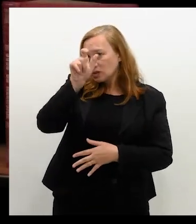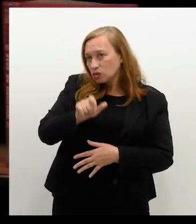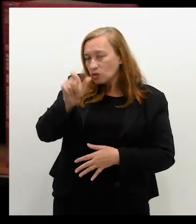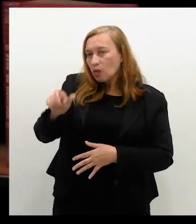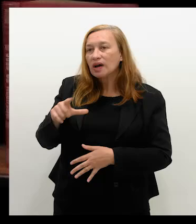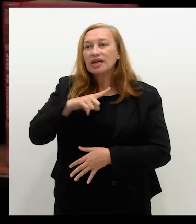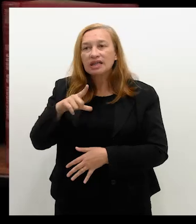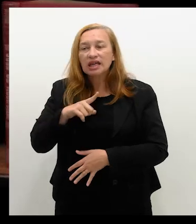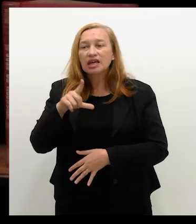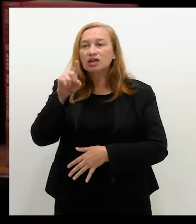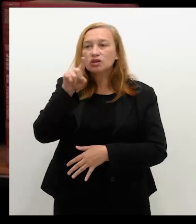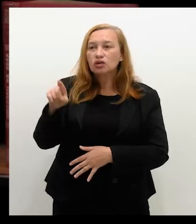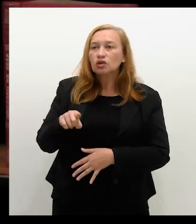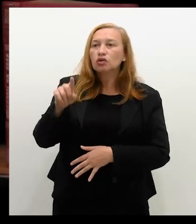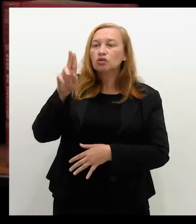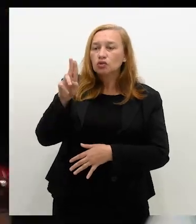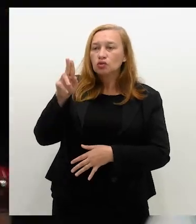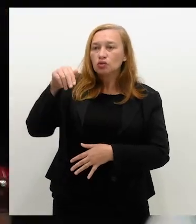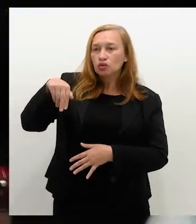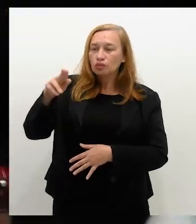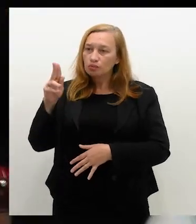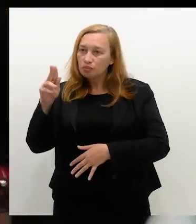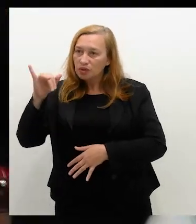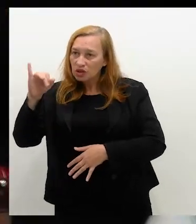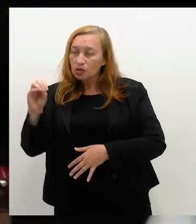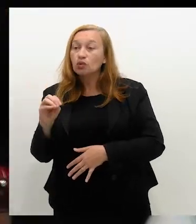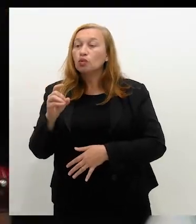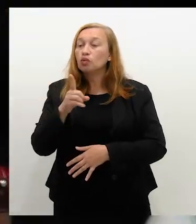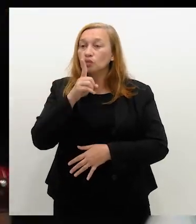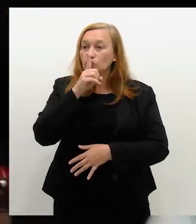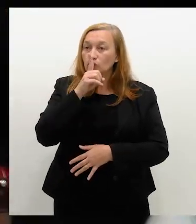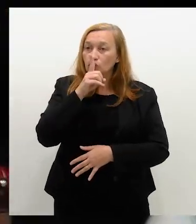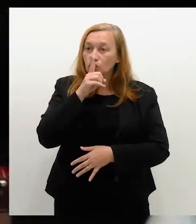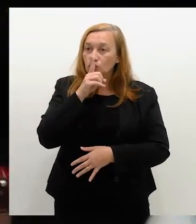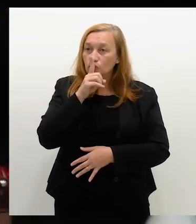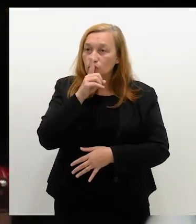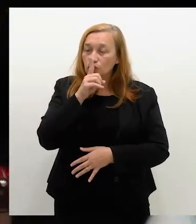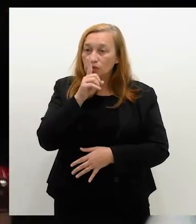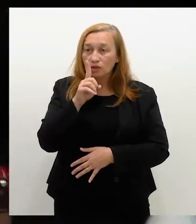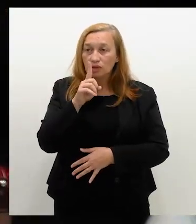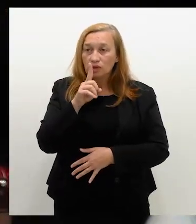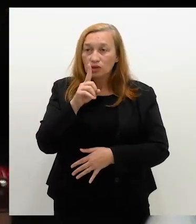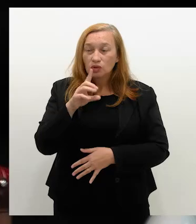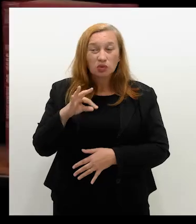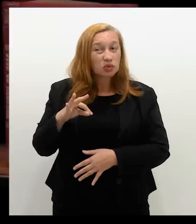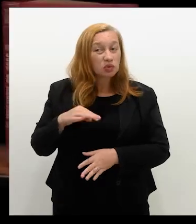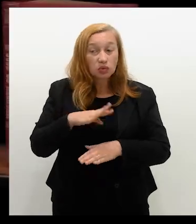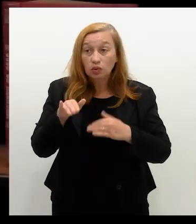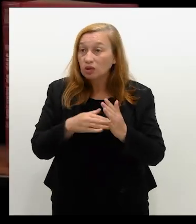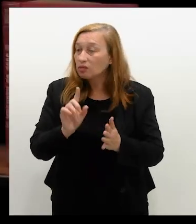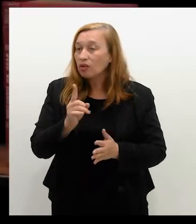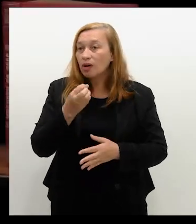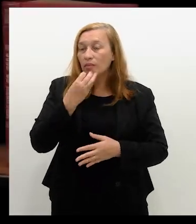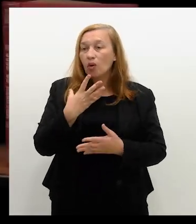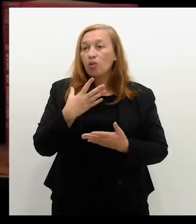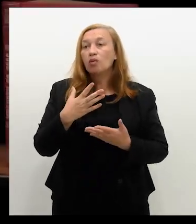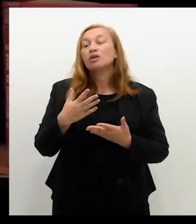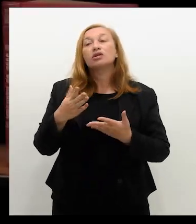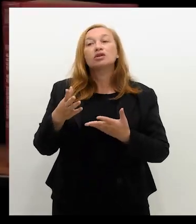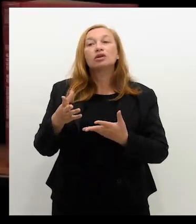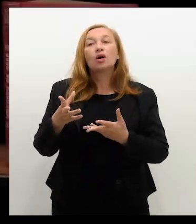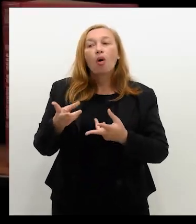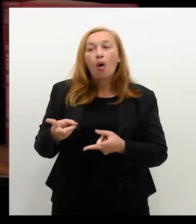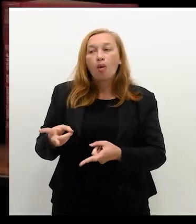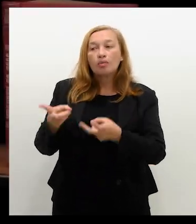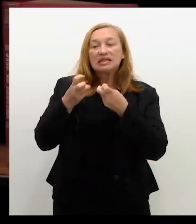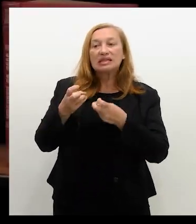o silêncio absoluto, muitas vezes, ele não é recomendado. Por quê? Porque o silêncio absoluto, ele faz com que você aumente a